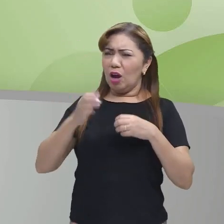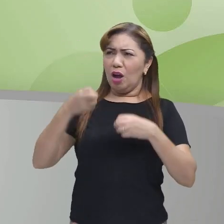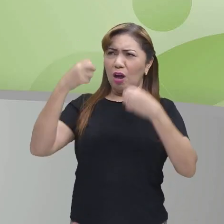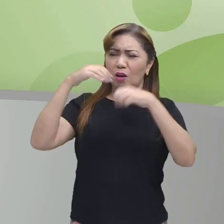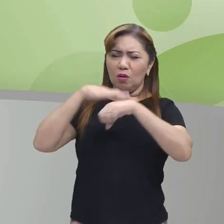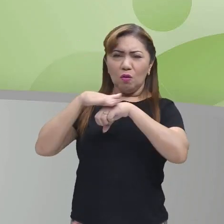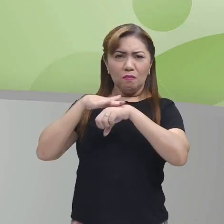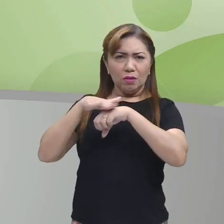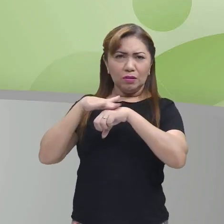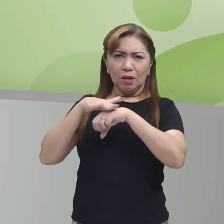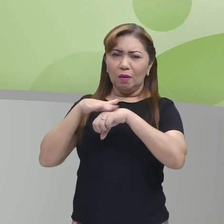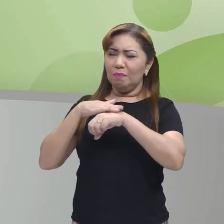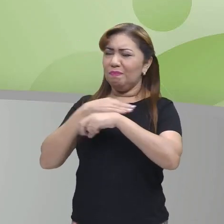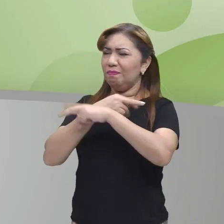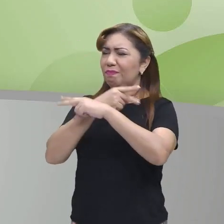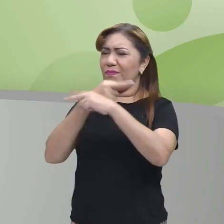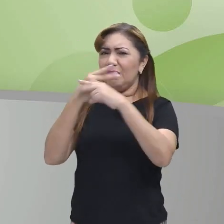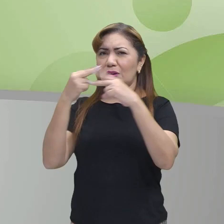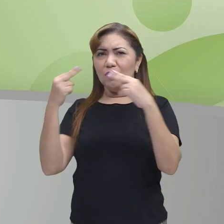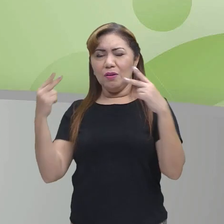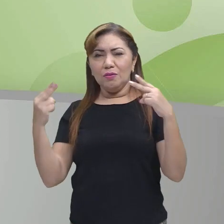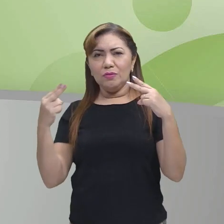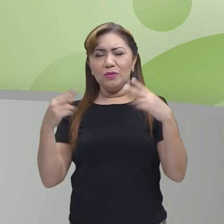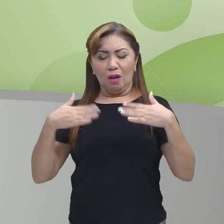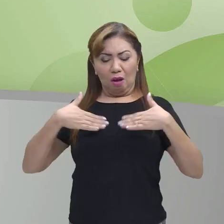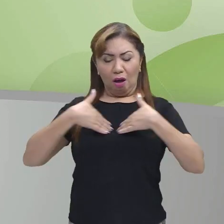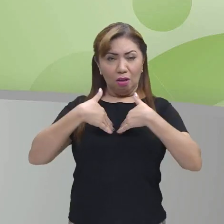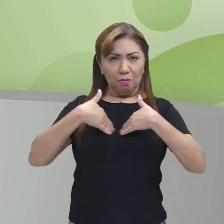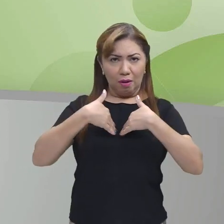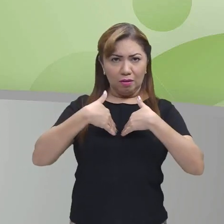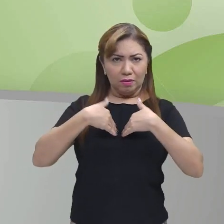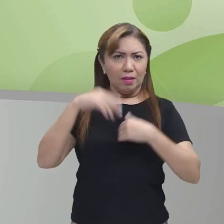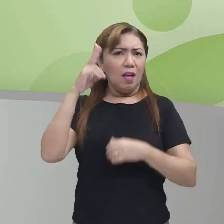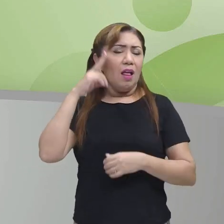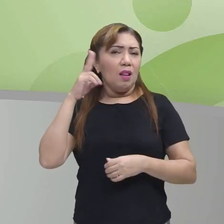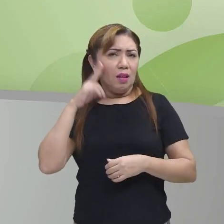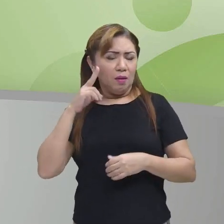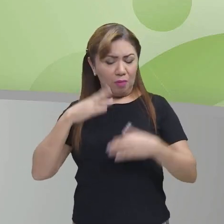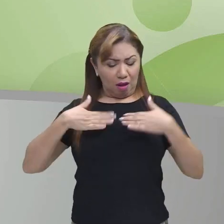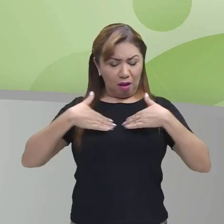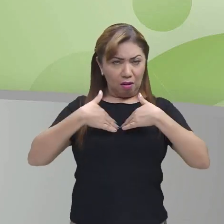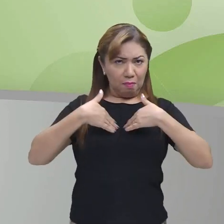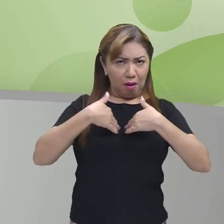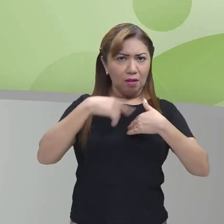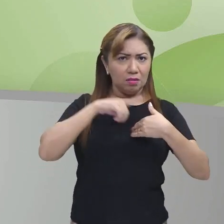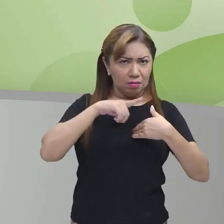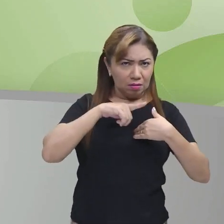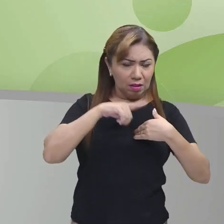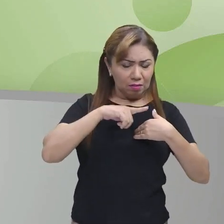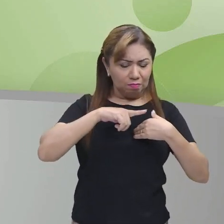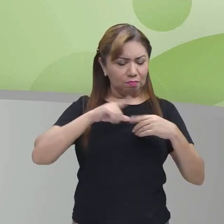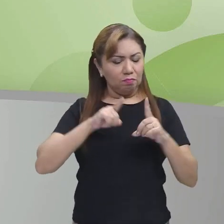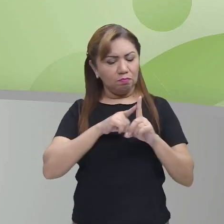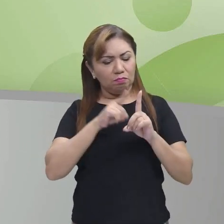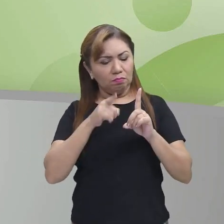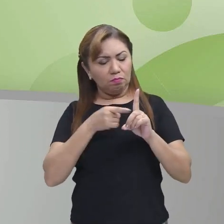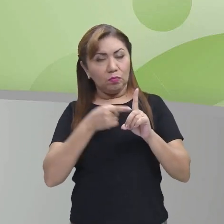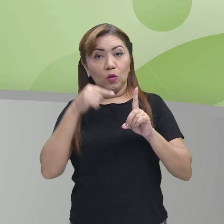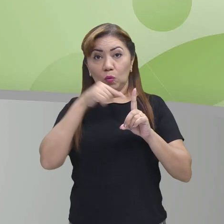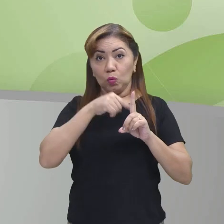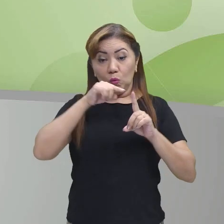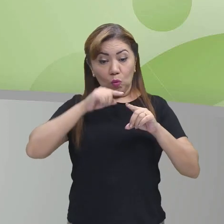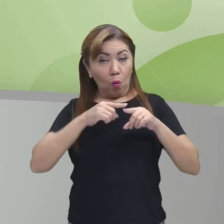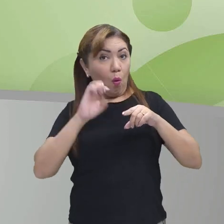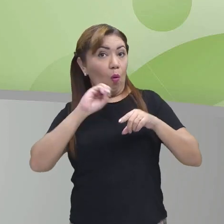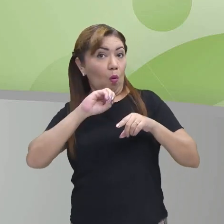fazem a reprodução externa e outros interna. A nossa, dos seres humanos, é feita internamente, como você